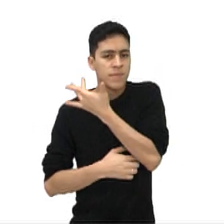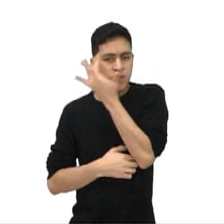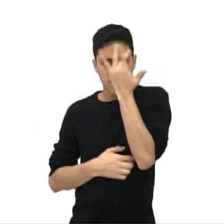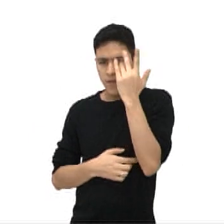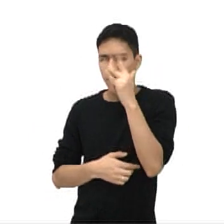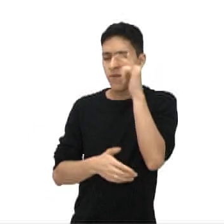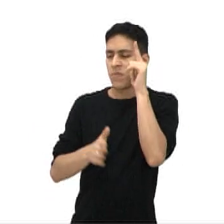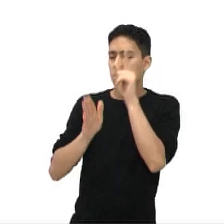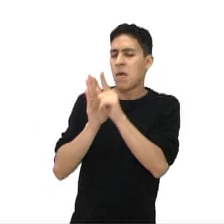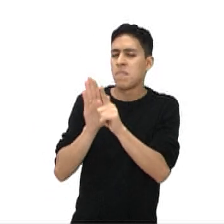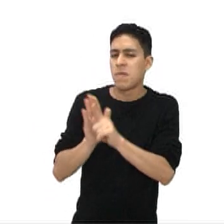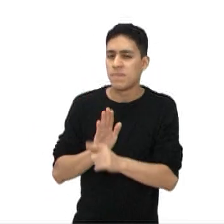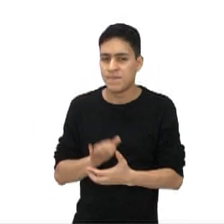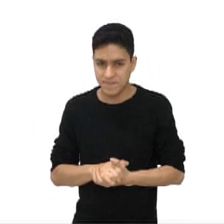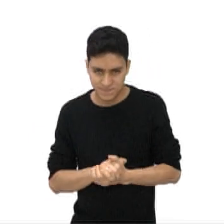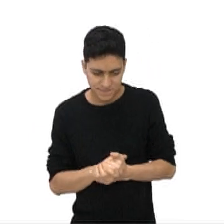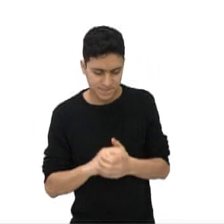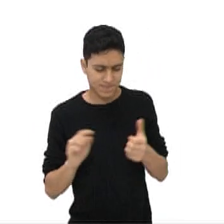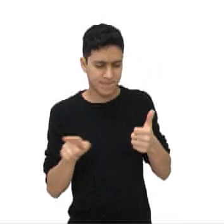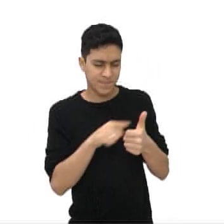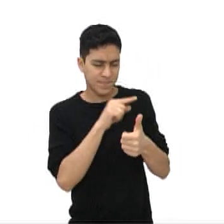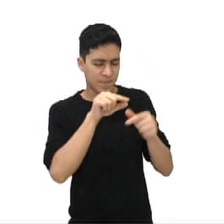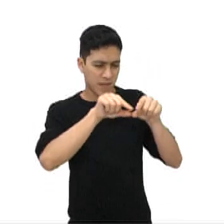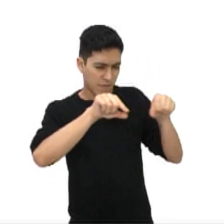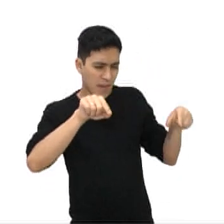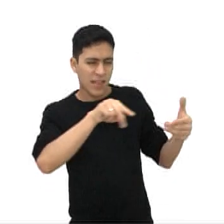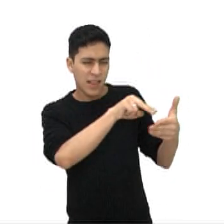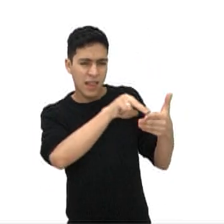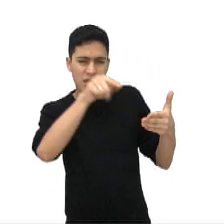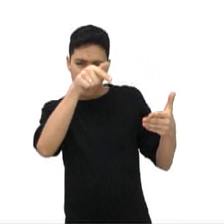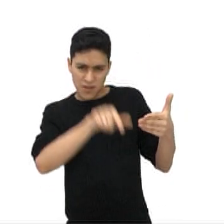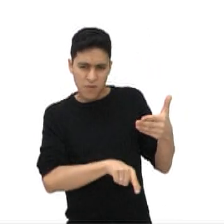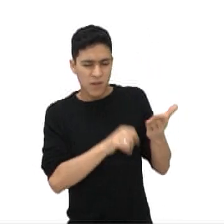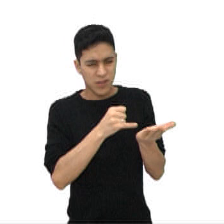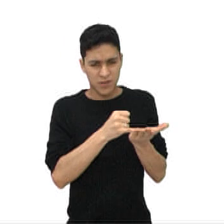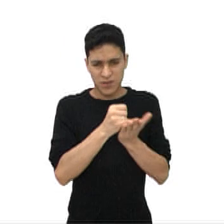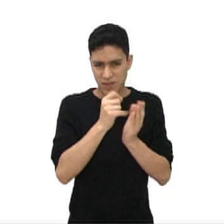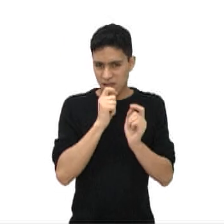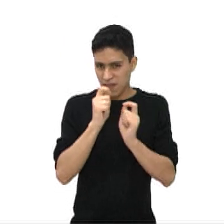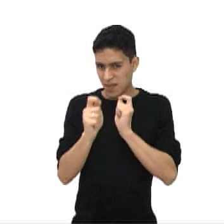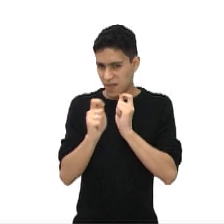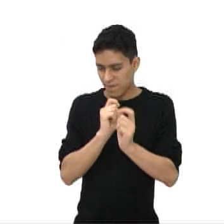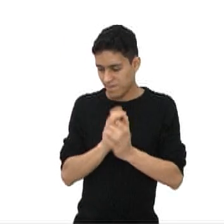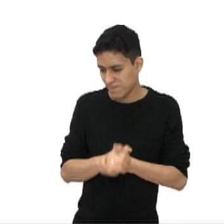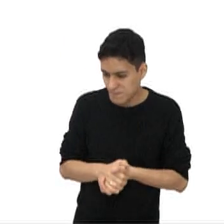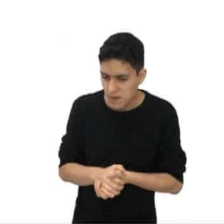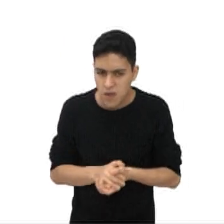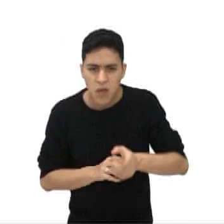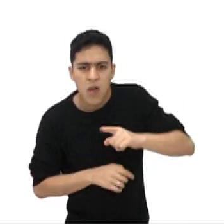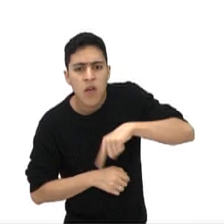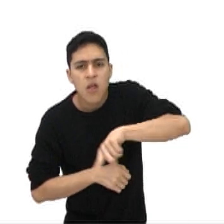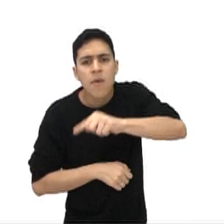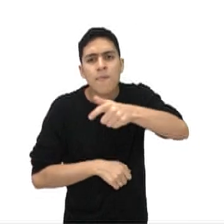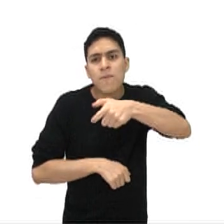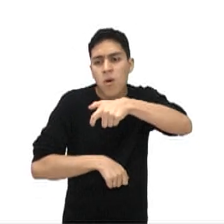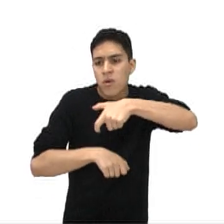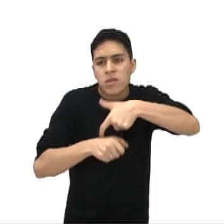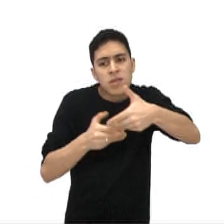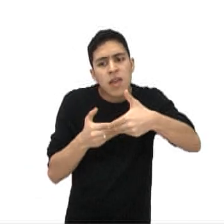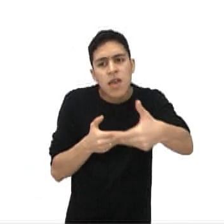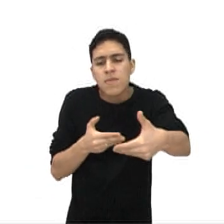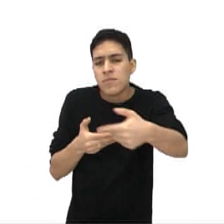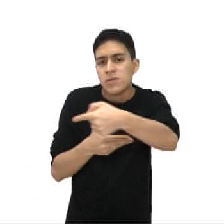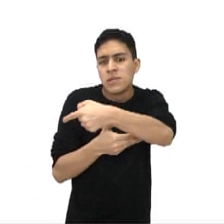certo? Releia a primeira frase da introdução dessa entrevista. Como estamos há poucas semanas do Enem, não dá